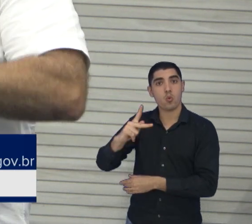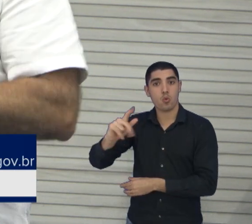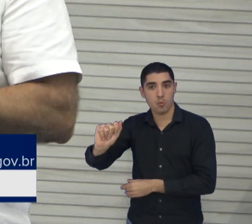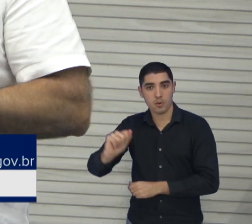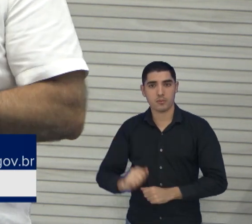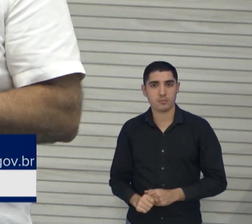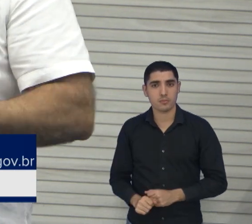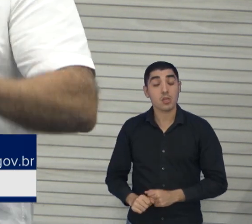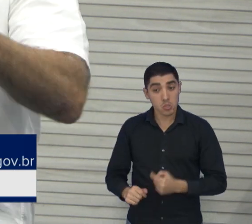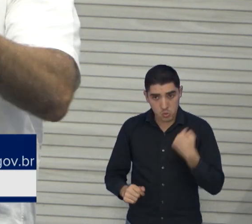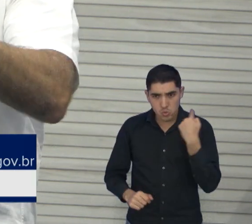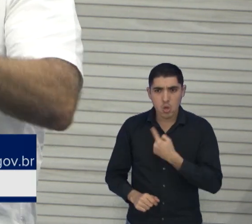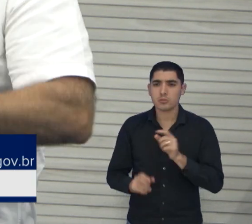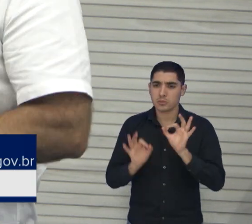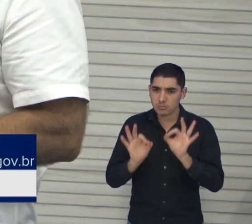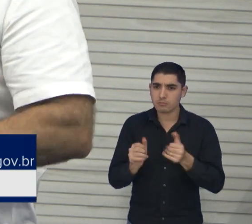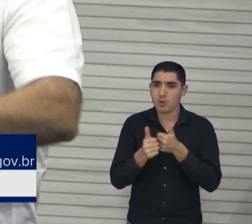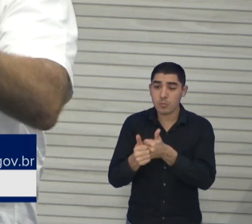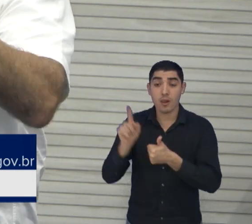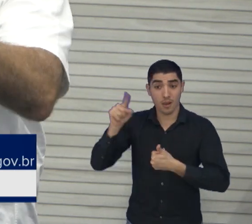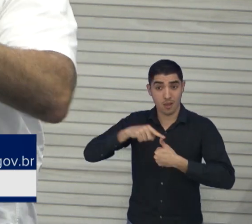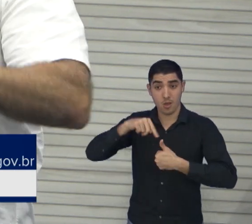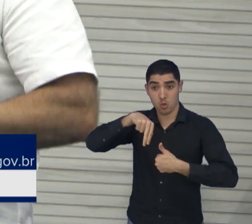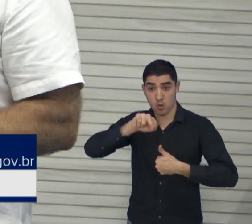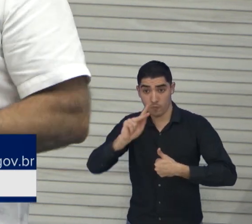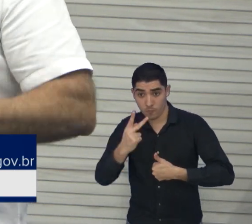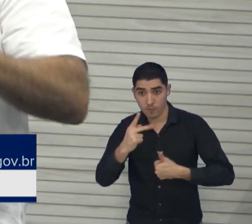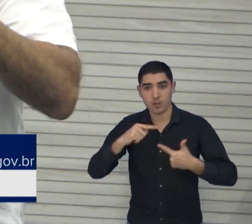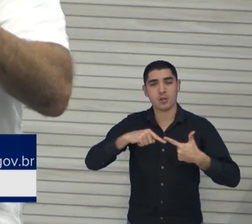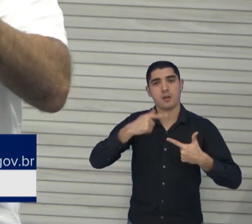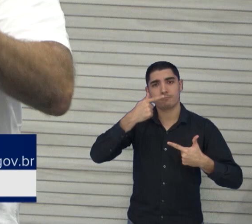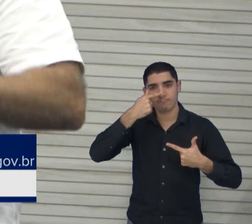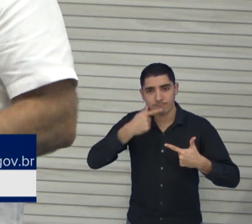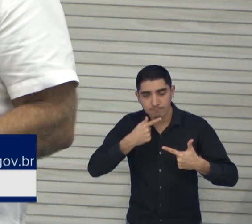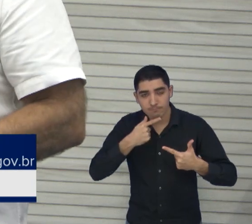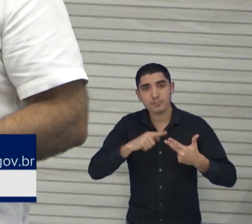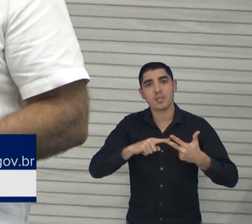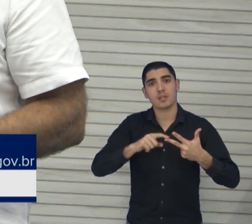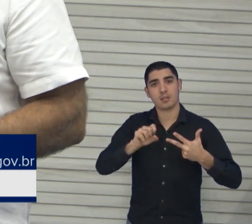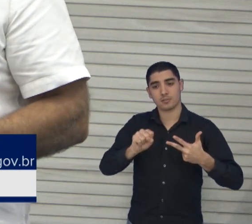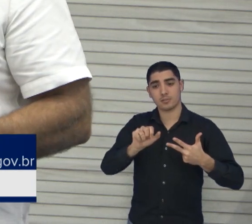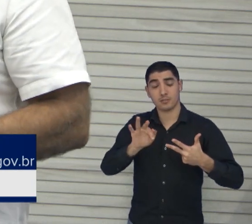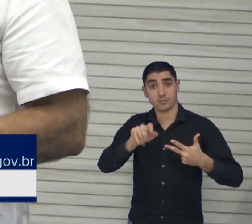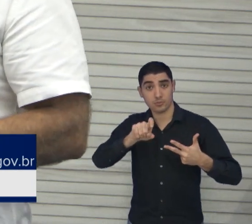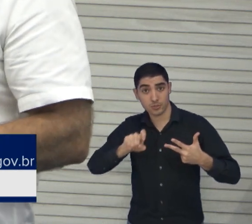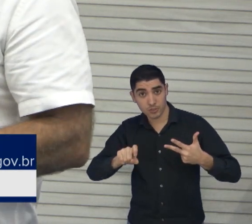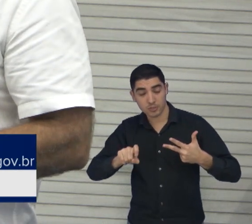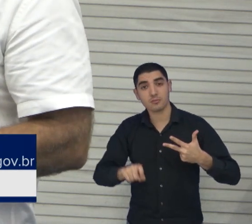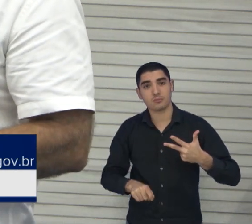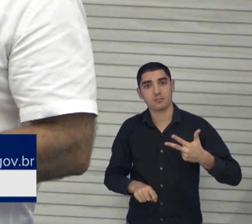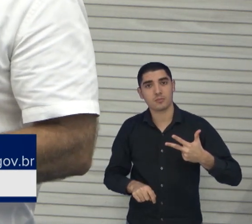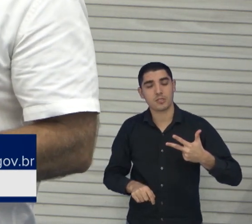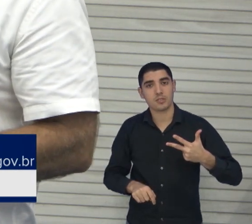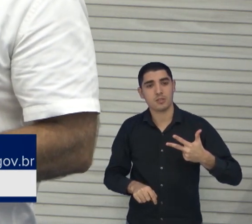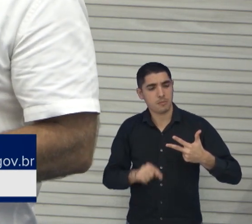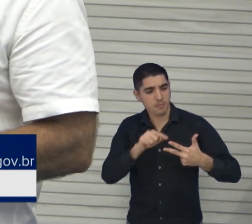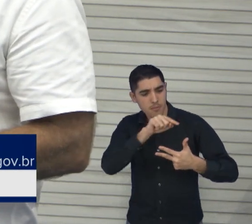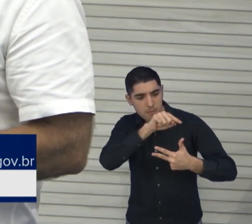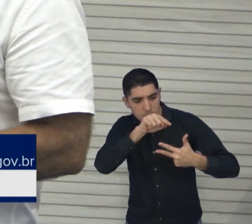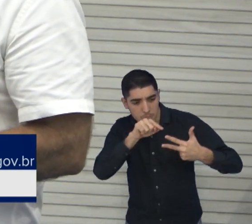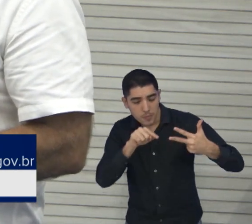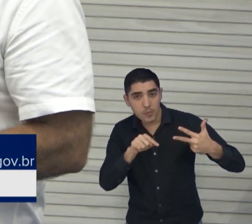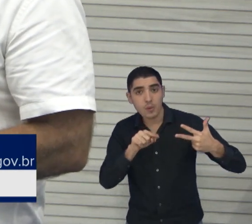vamos acompanhar, Novo Horizonte, Eugênio de Melo, São Francisco Xavier, ampliando